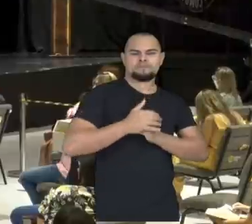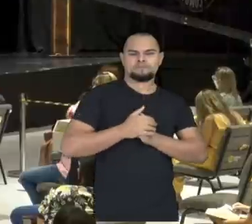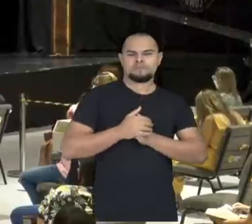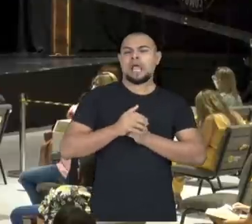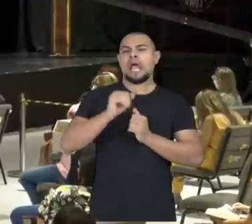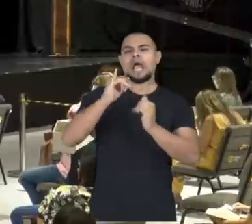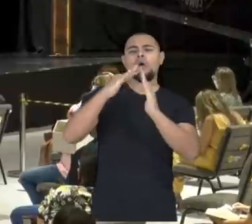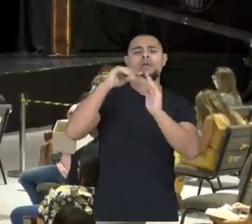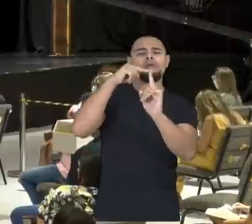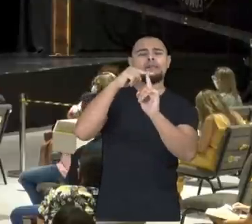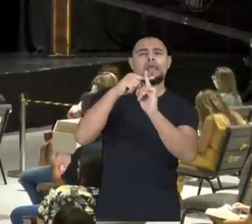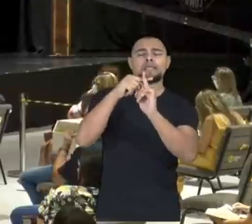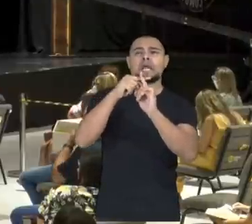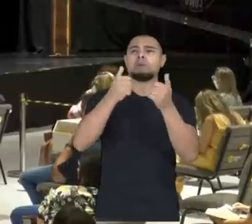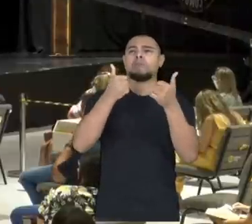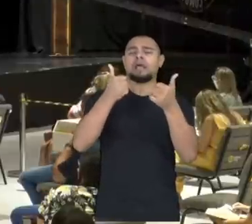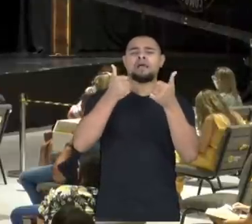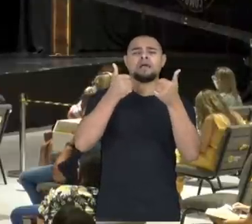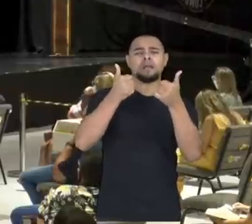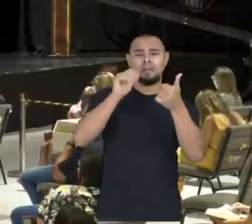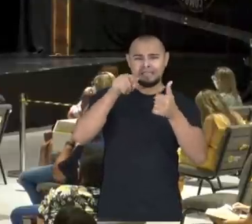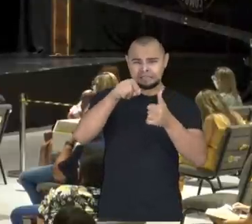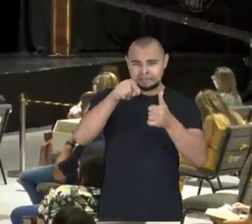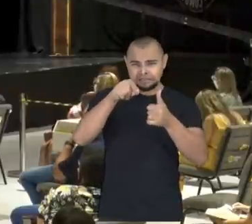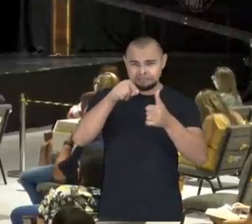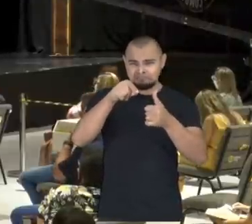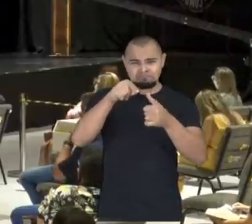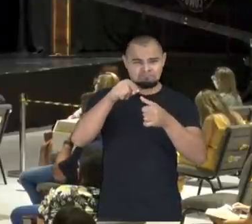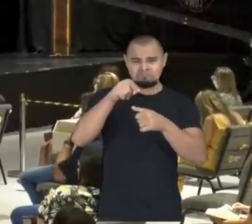bacana, não é algo essencial.